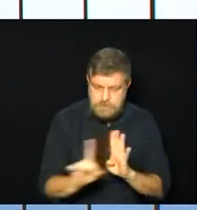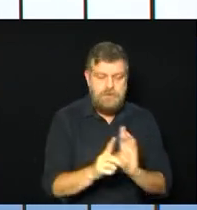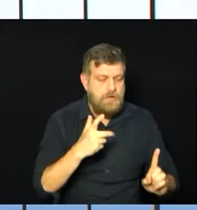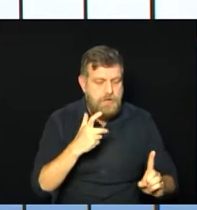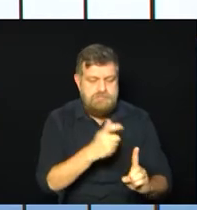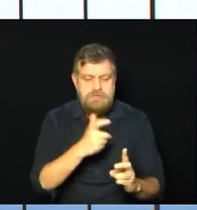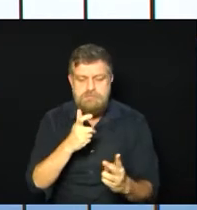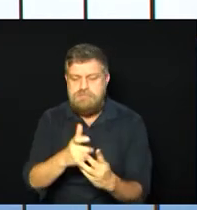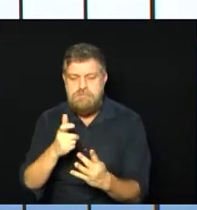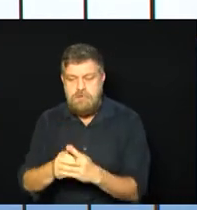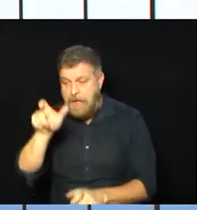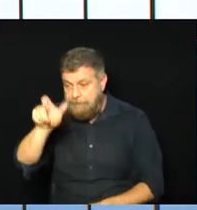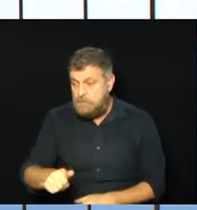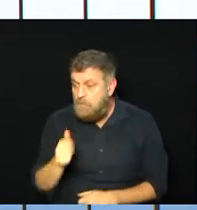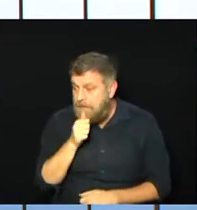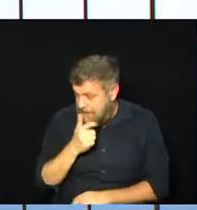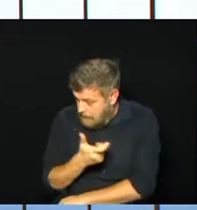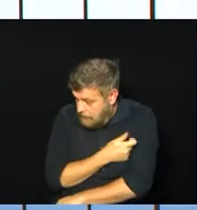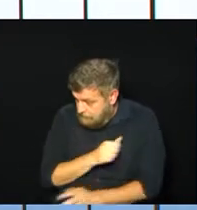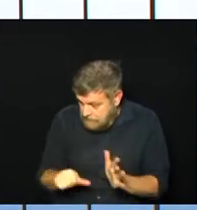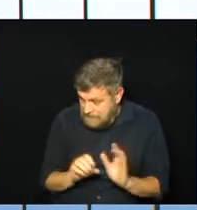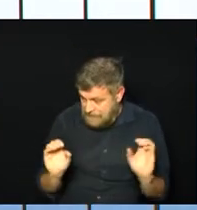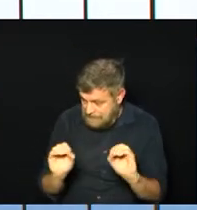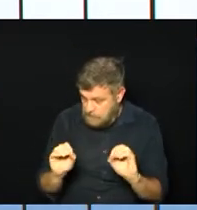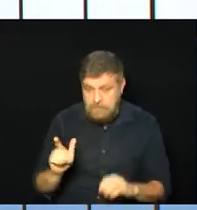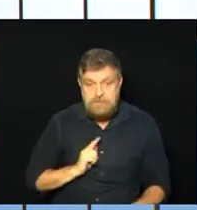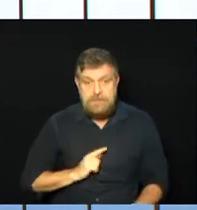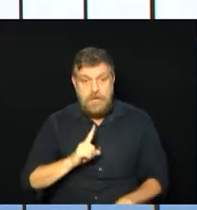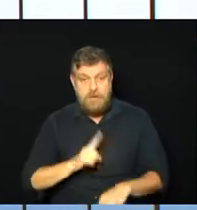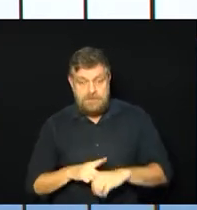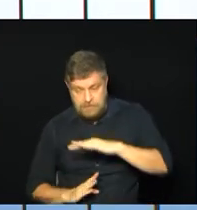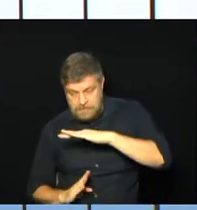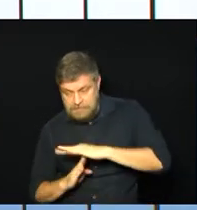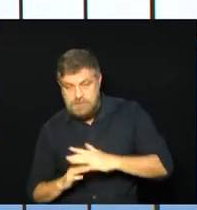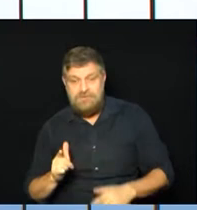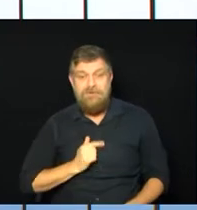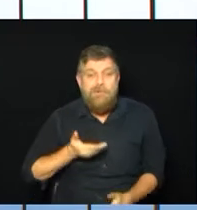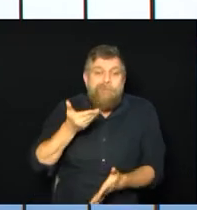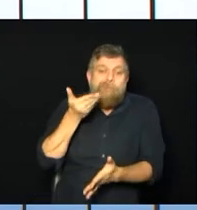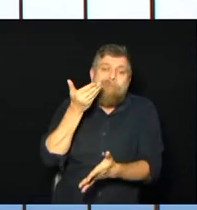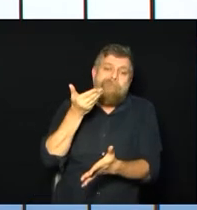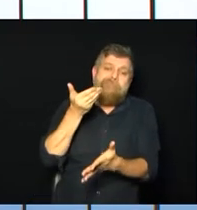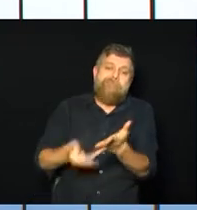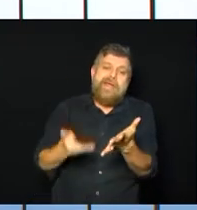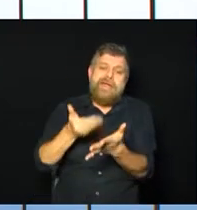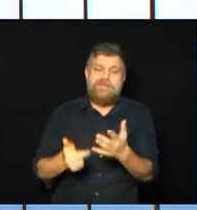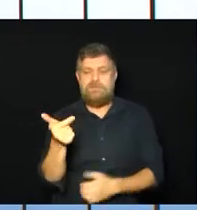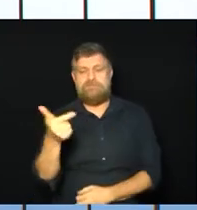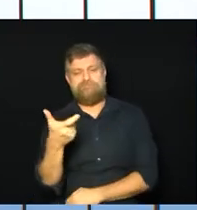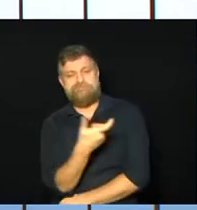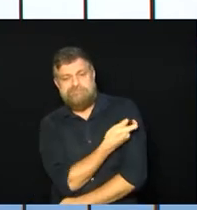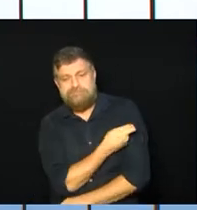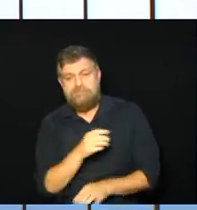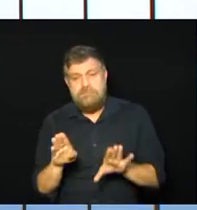Para quem ainda não tenha tomado a primeira dose, quem está no prazo ou até tenha perdido o agendamento da segunda dose,